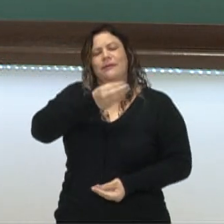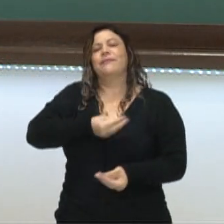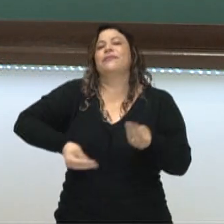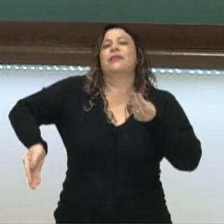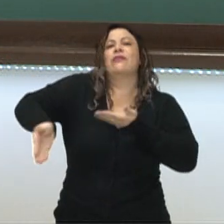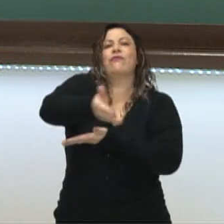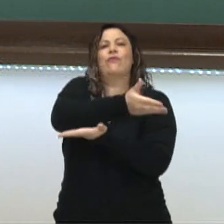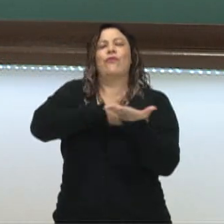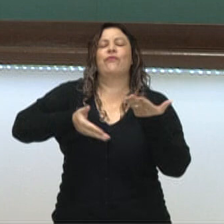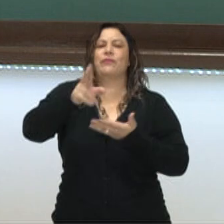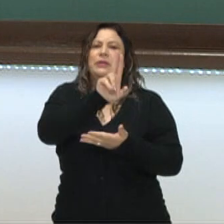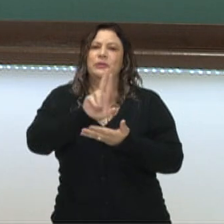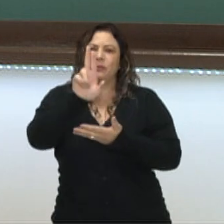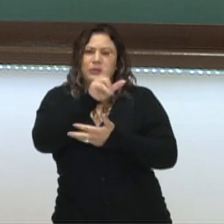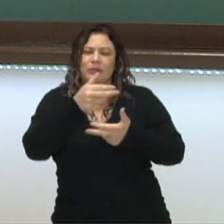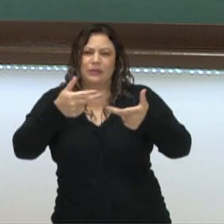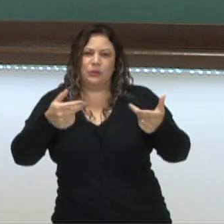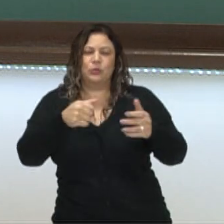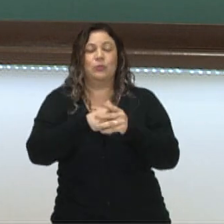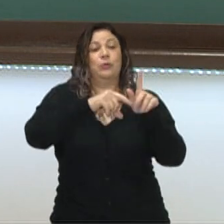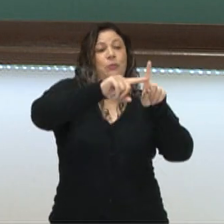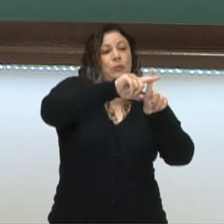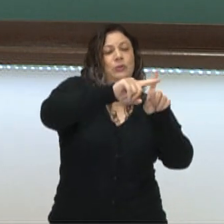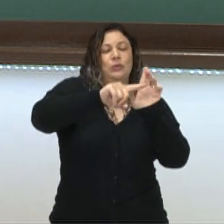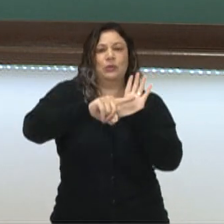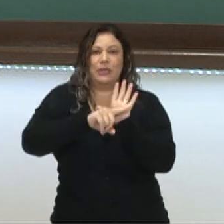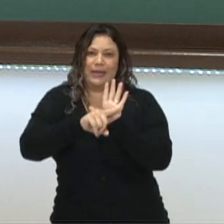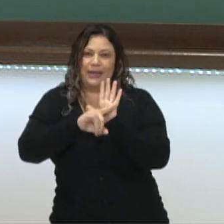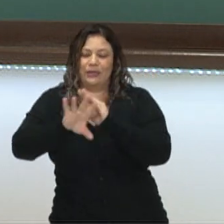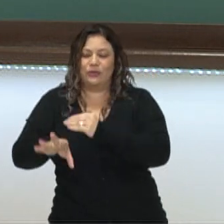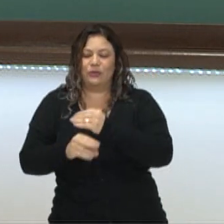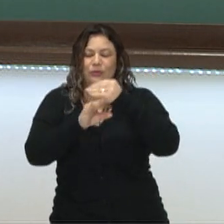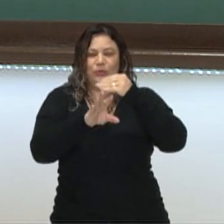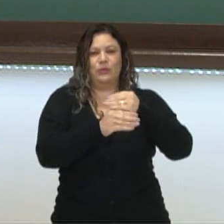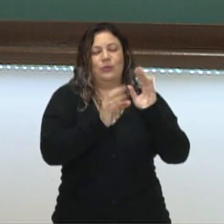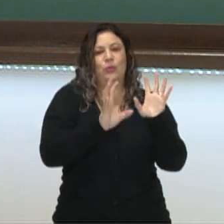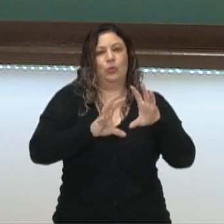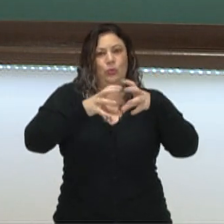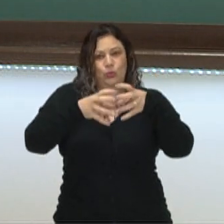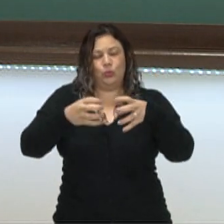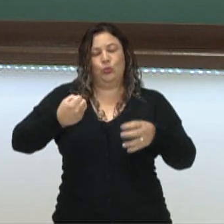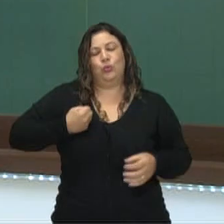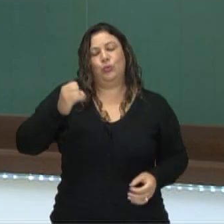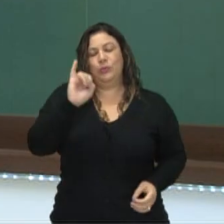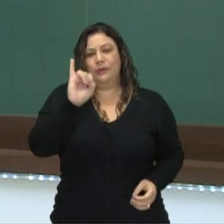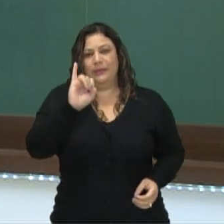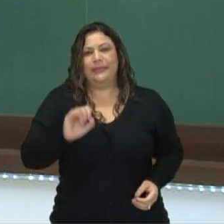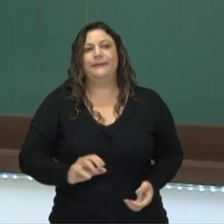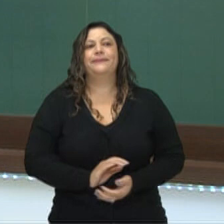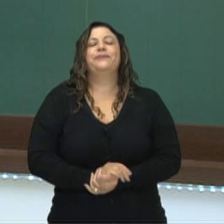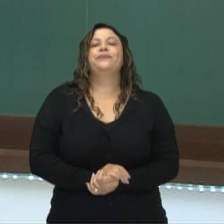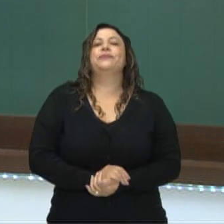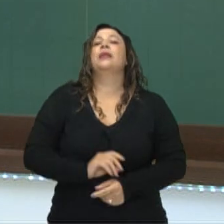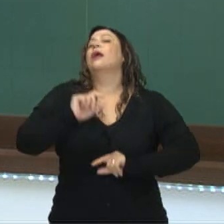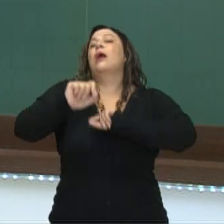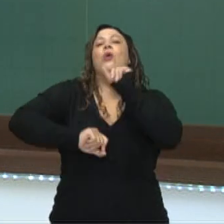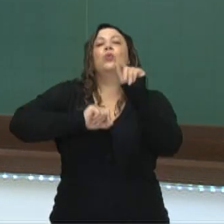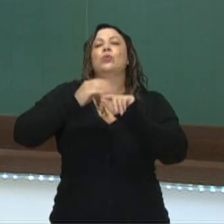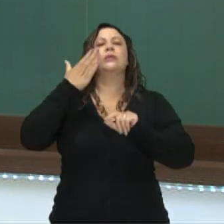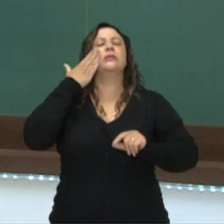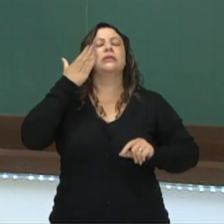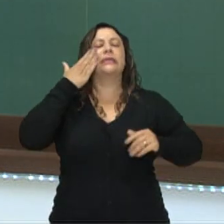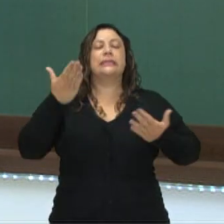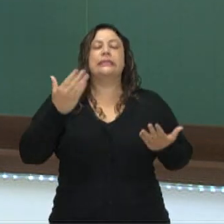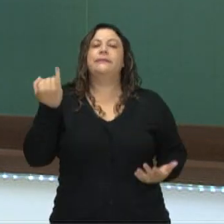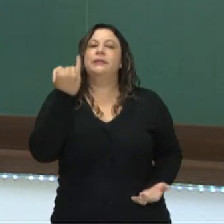números positivos e negativos que compõem o conjunto dos números inteiros. Então, o que a gente já sabe, né? O que é